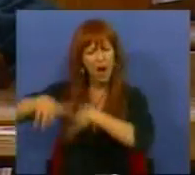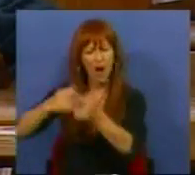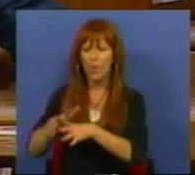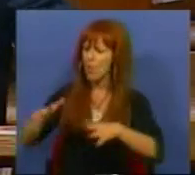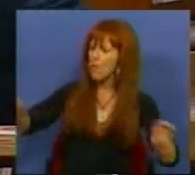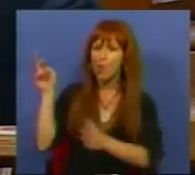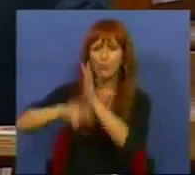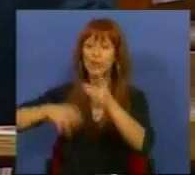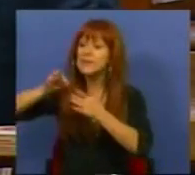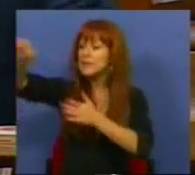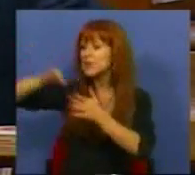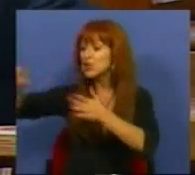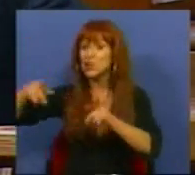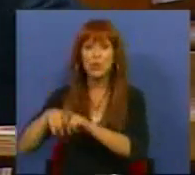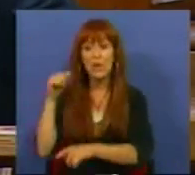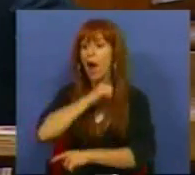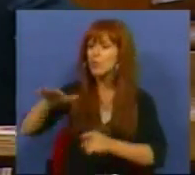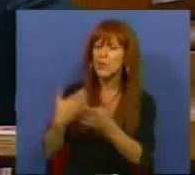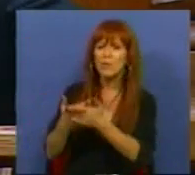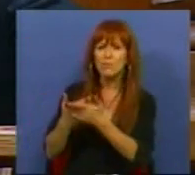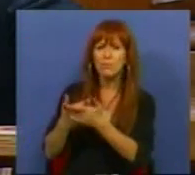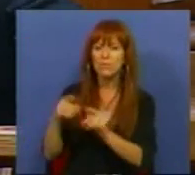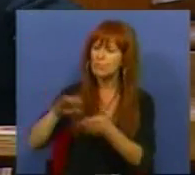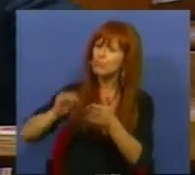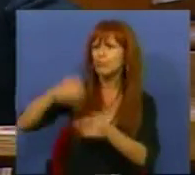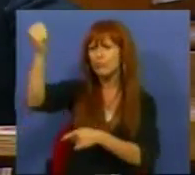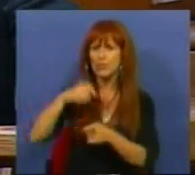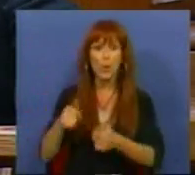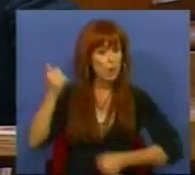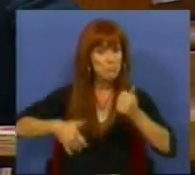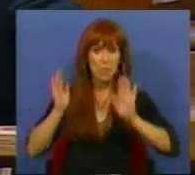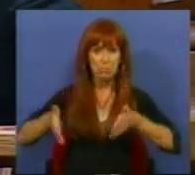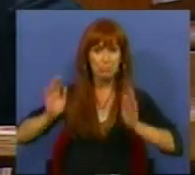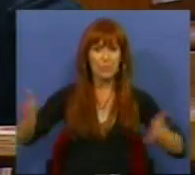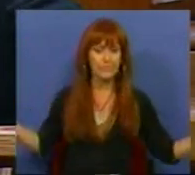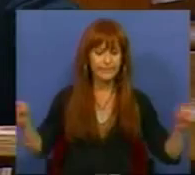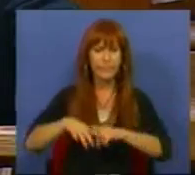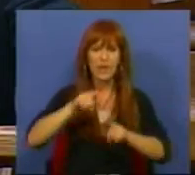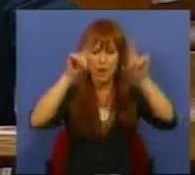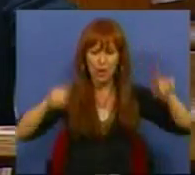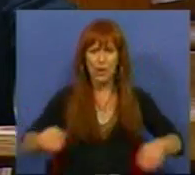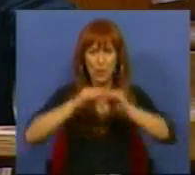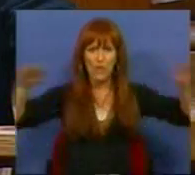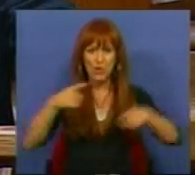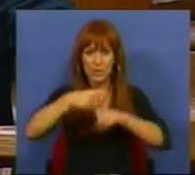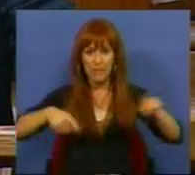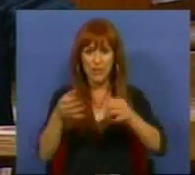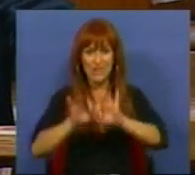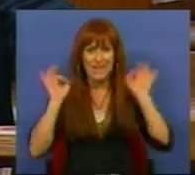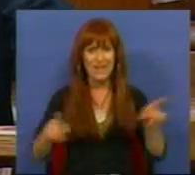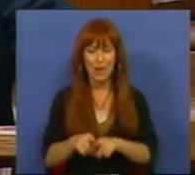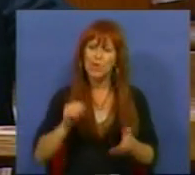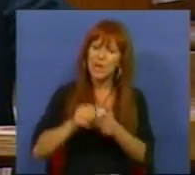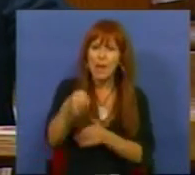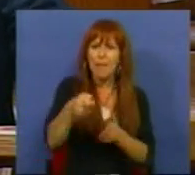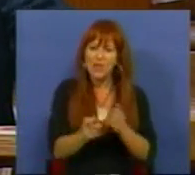alarga o regime de exceção que autoriza a contratação sem concurso nem apelo de quadros superiores e intermédios, pagos